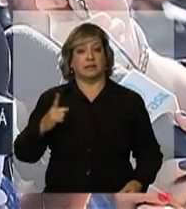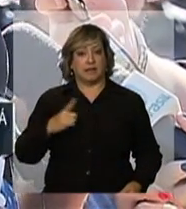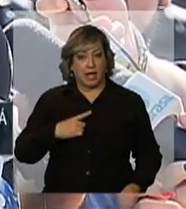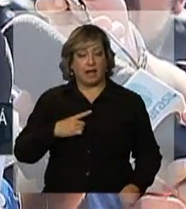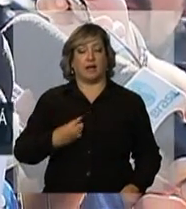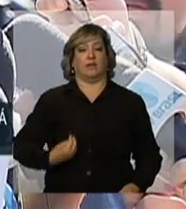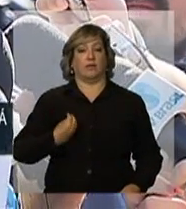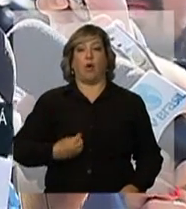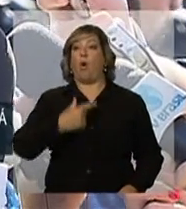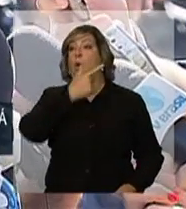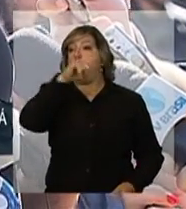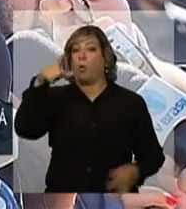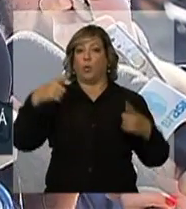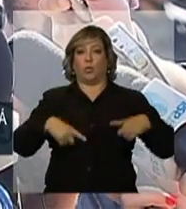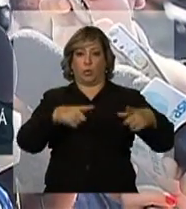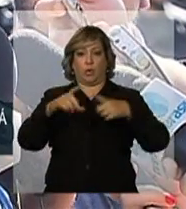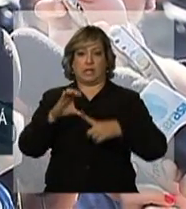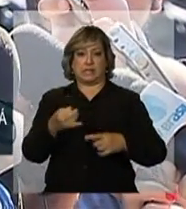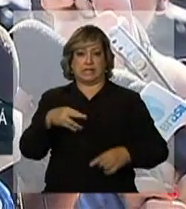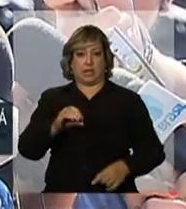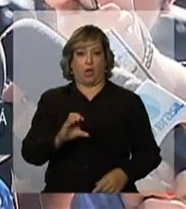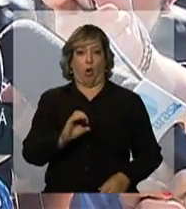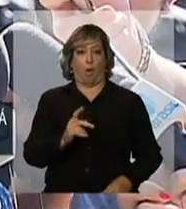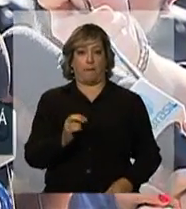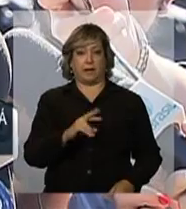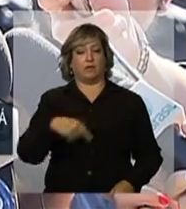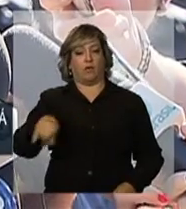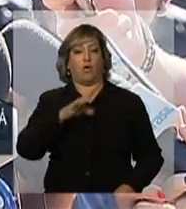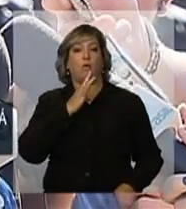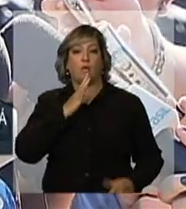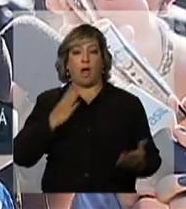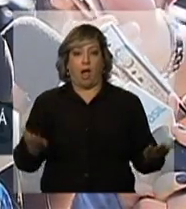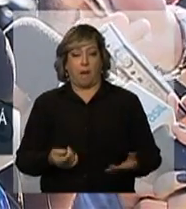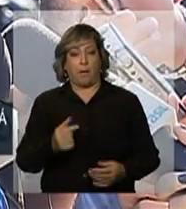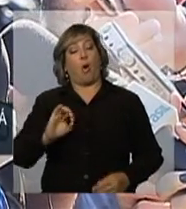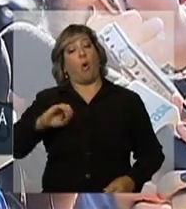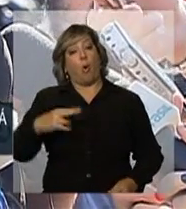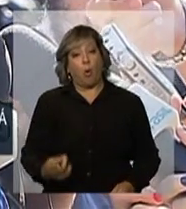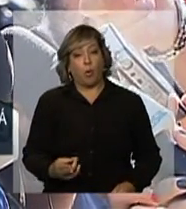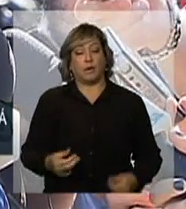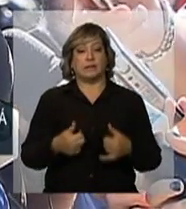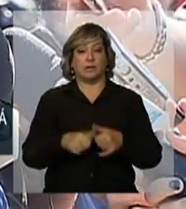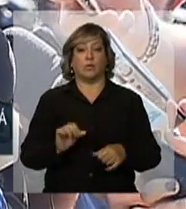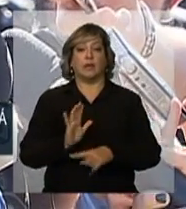reconhecimentos, ou ocupando centros de operações que vocês conheceram agora há pouco, ou então